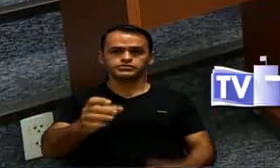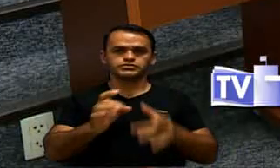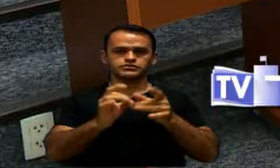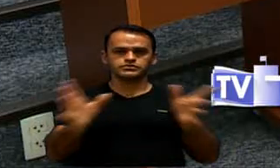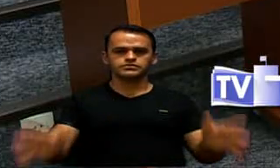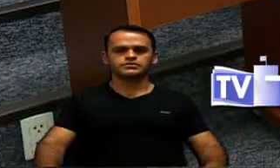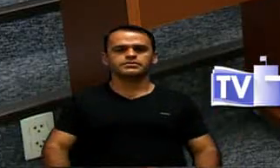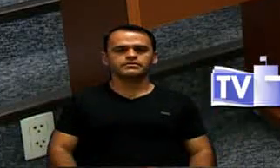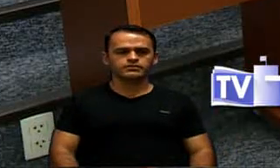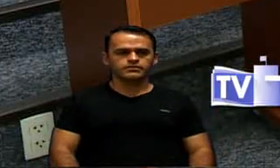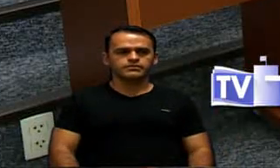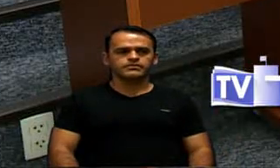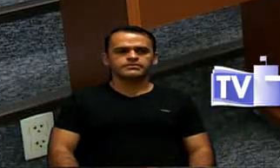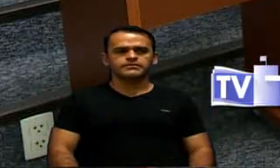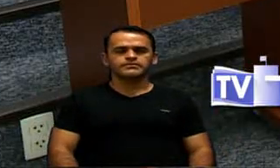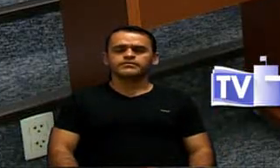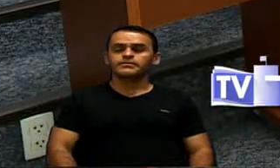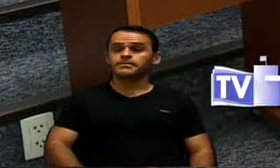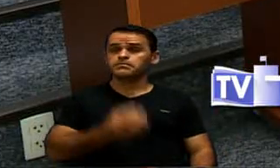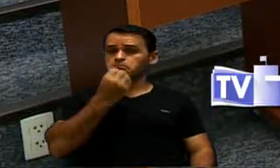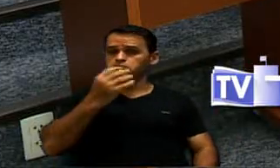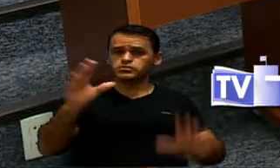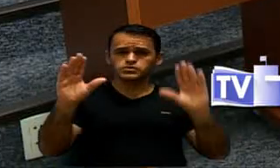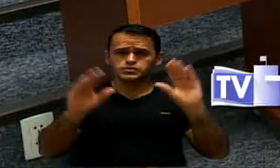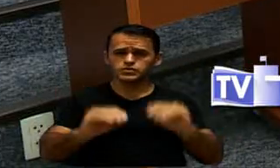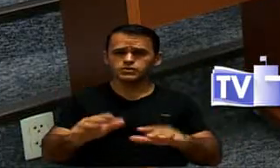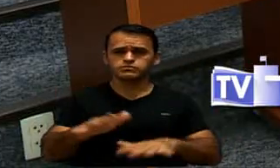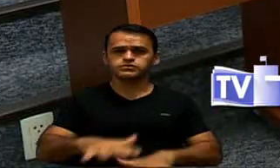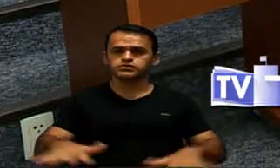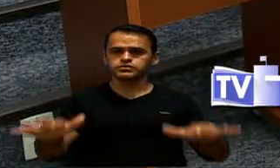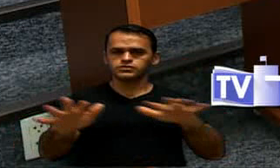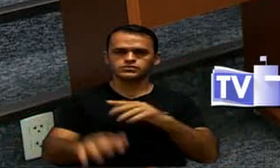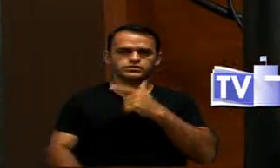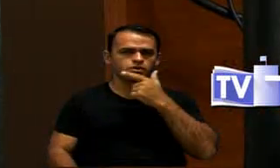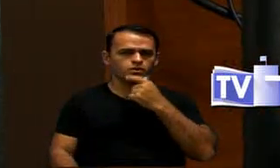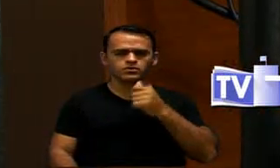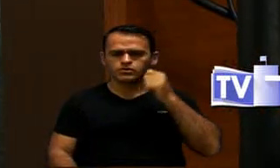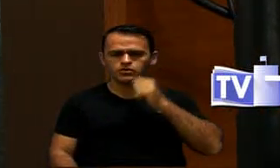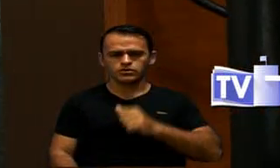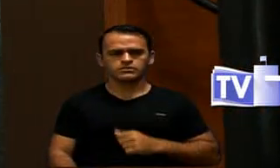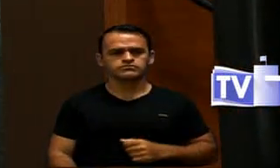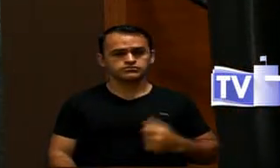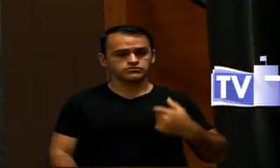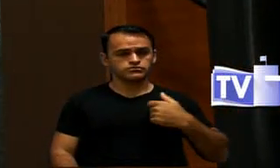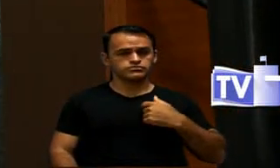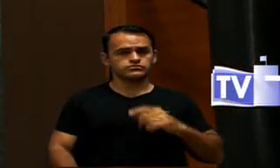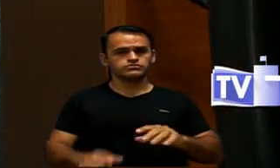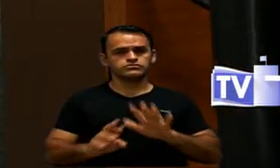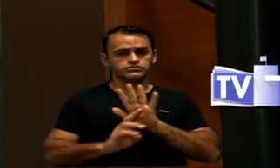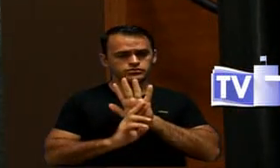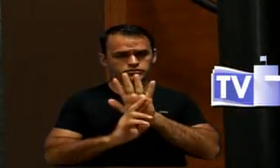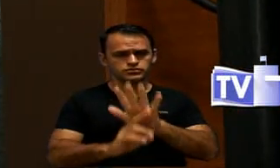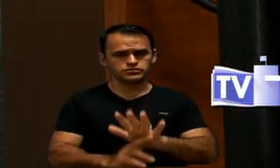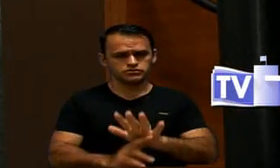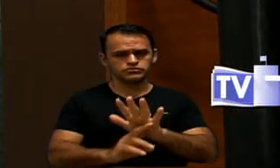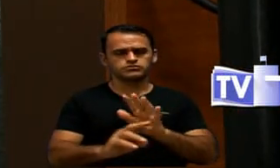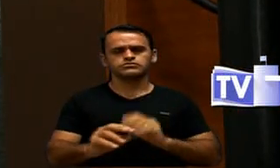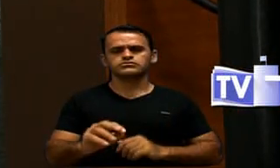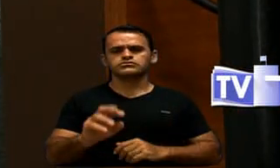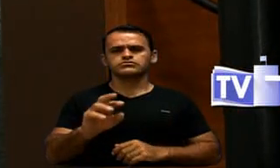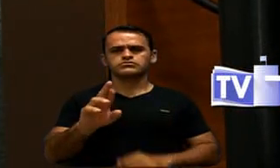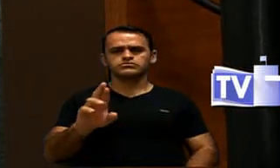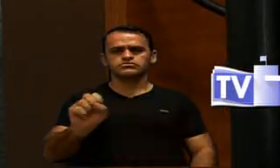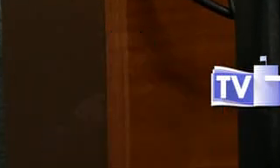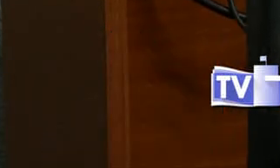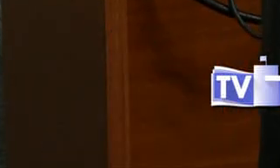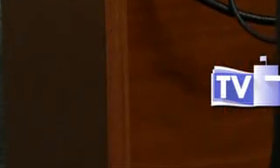Obrigada. Boa noite a todos e a todas. Estou representando o Serave, eu sou psicóloga do